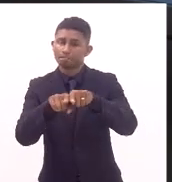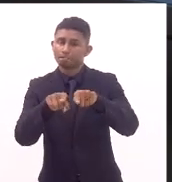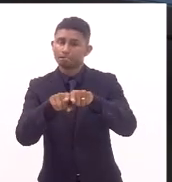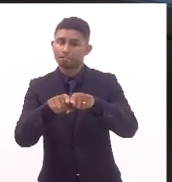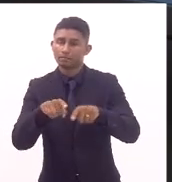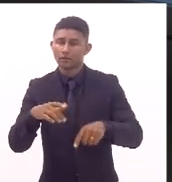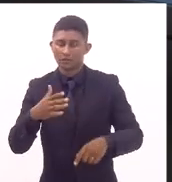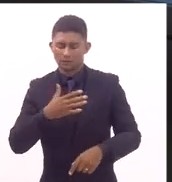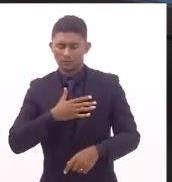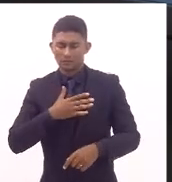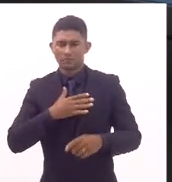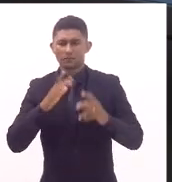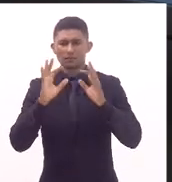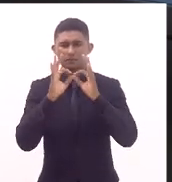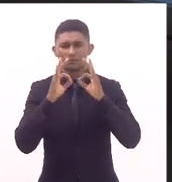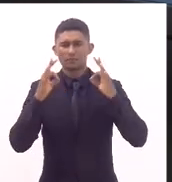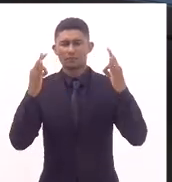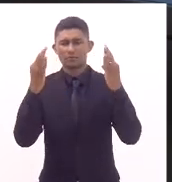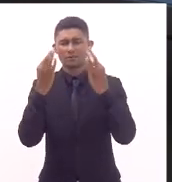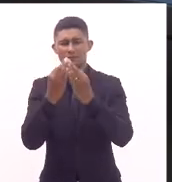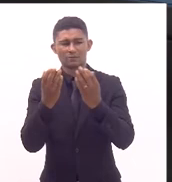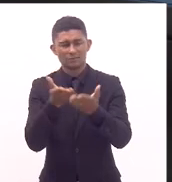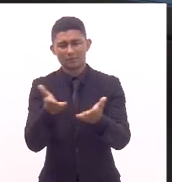uma família maravilhosa